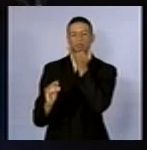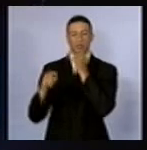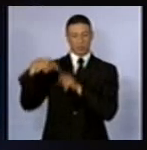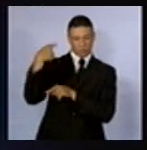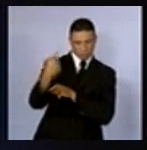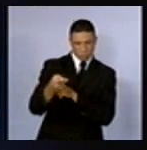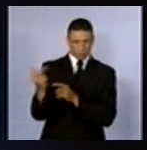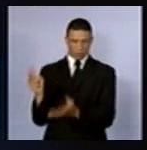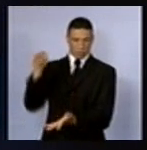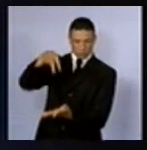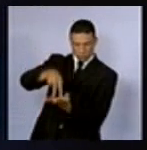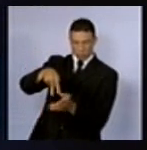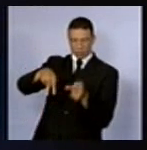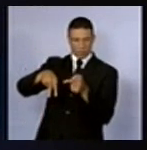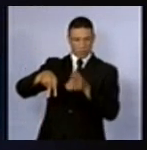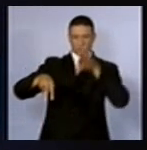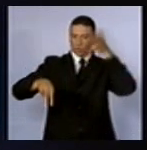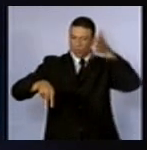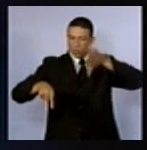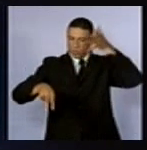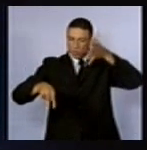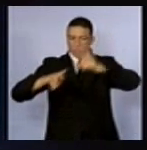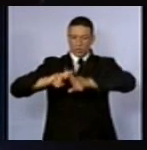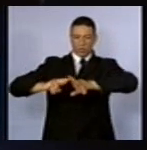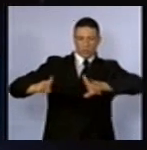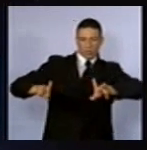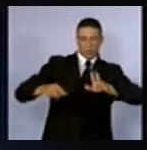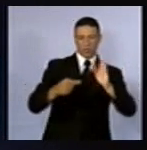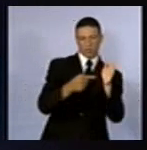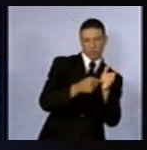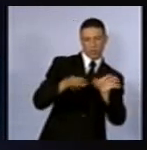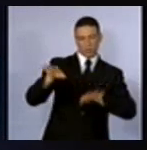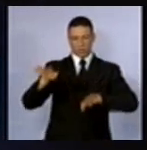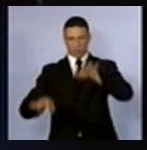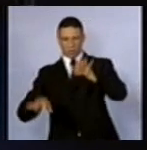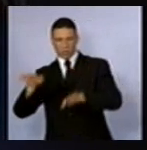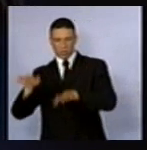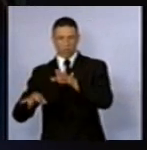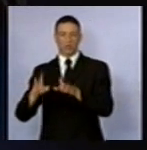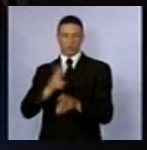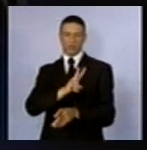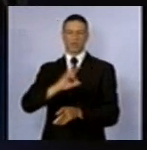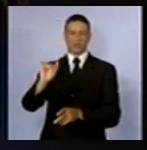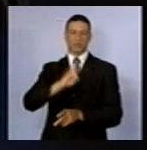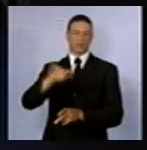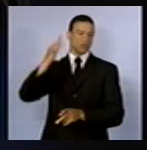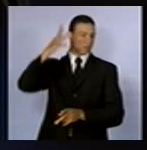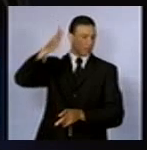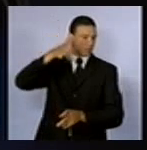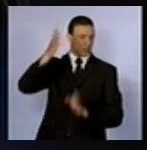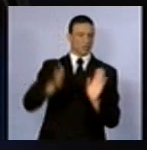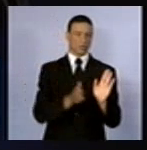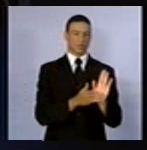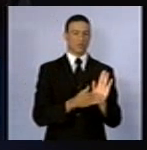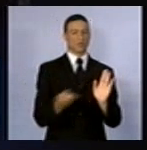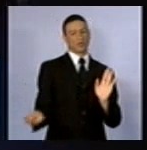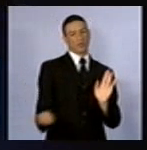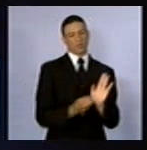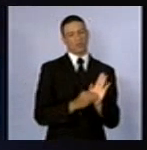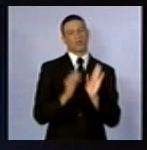posteriormente a mim explicaram a diferença entre nível de referência e restrição básica que é o que tá estabelecido lá no documento do I